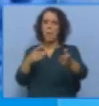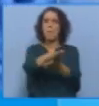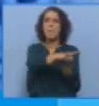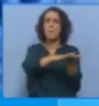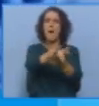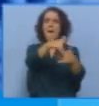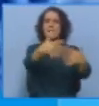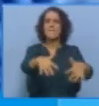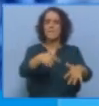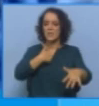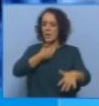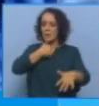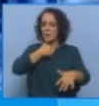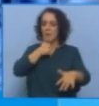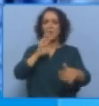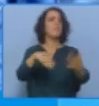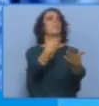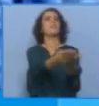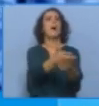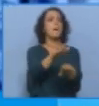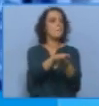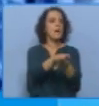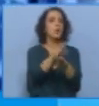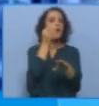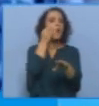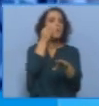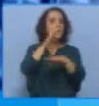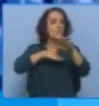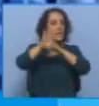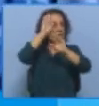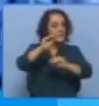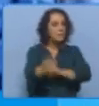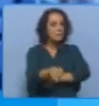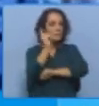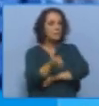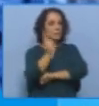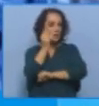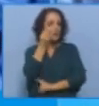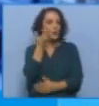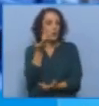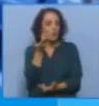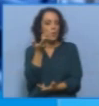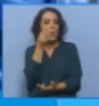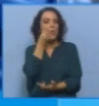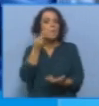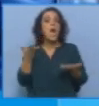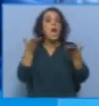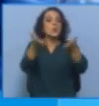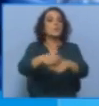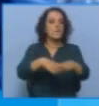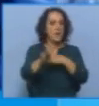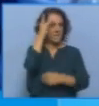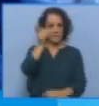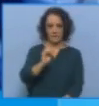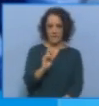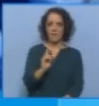posso partilhar? Não simplesmente dar o peixe, como é que eu posso ensinar a pescar também, não é? Também depois aí teríamos que entrar como é que se ajuda, que não é fácil. Mas